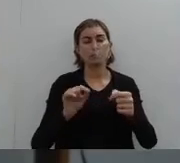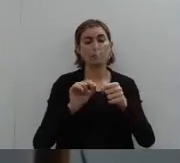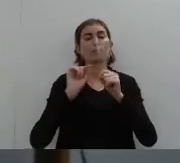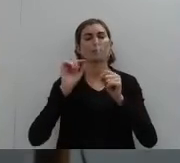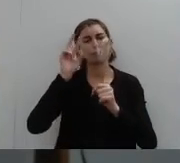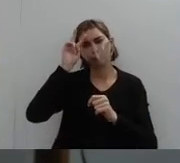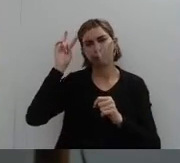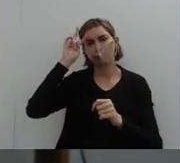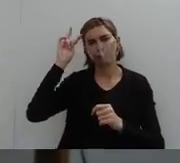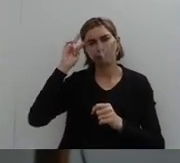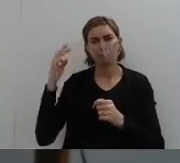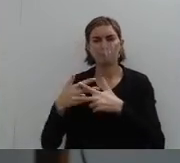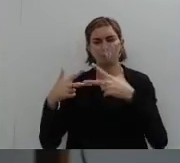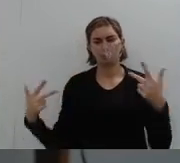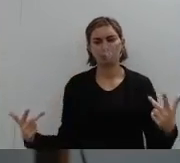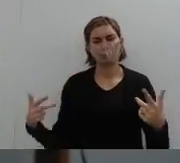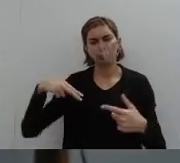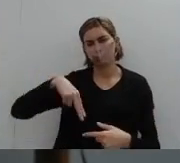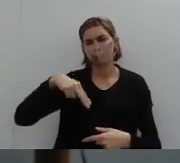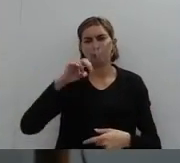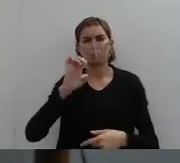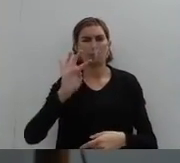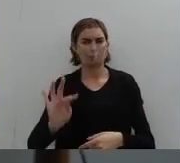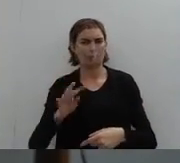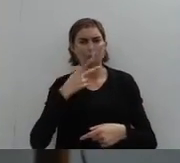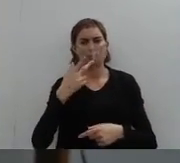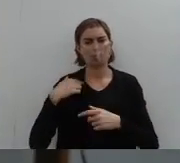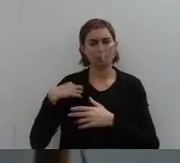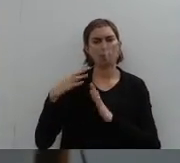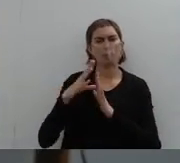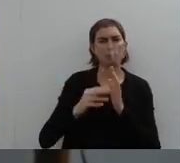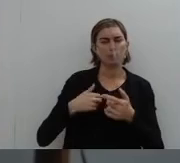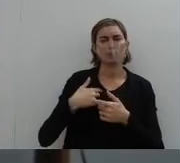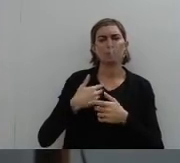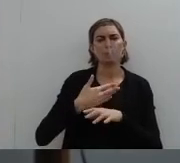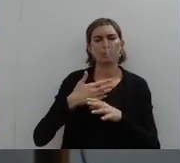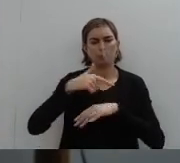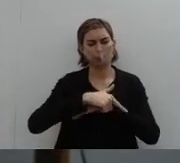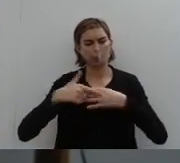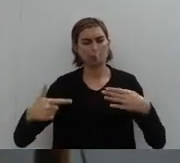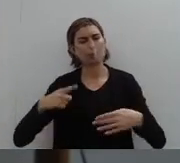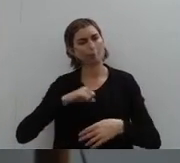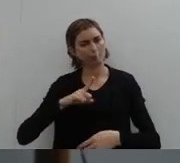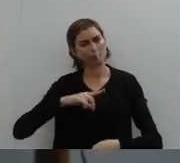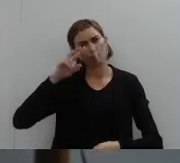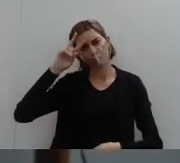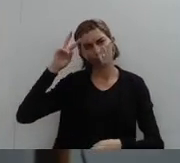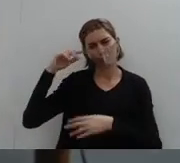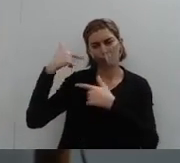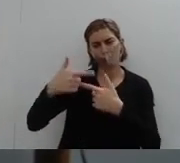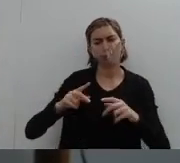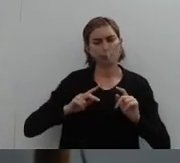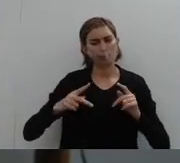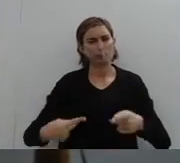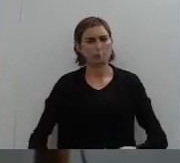fazer a história de algo. Nietzsche diz que os nossos princípios morais, eles têm uma história. Ele diz que eles são